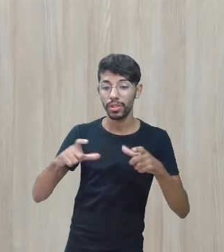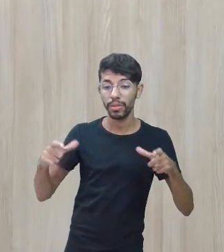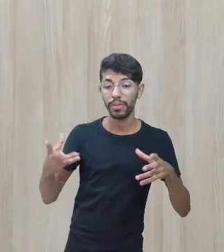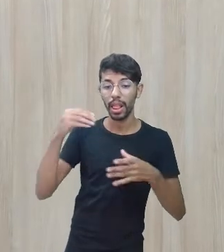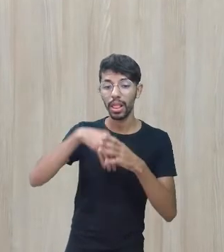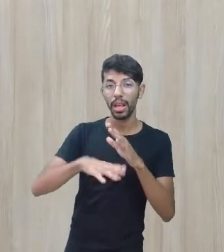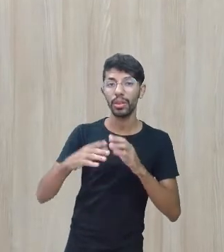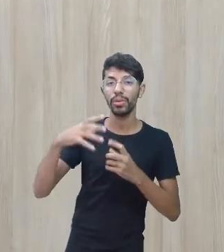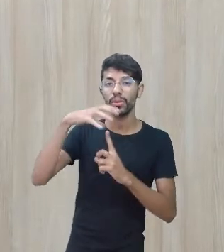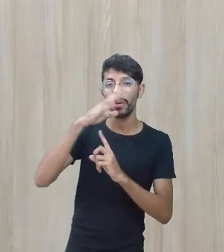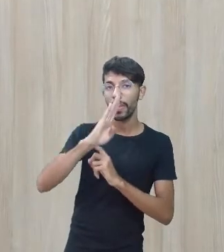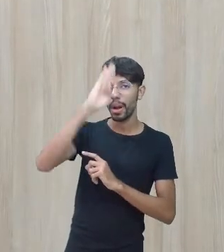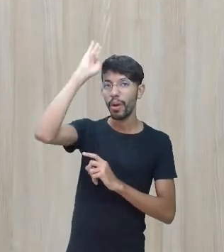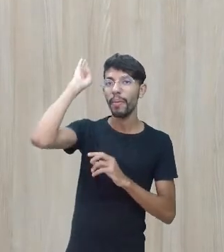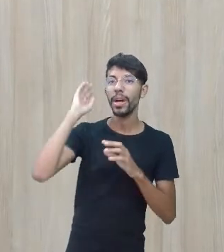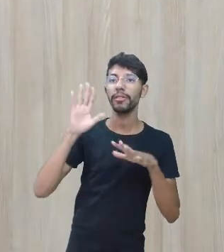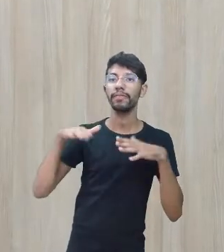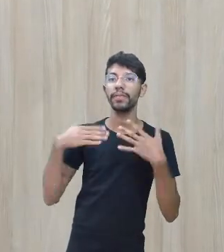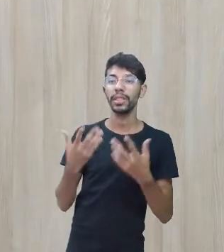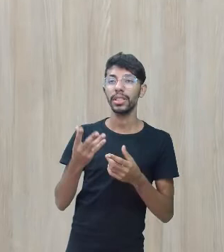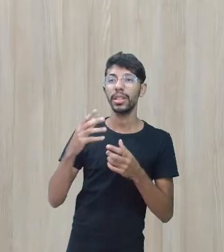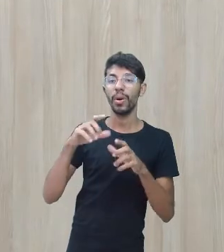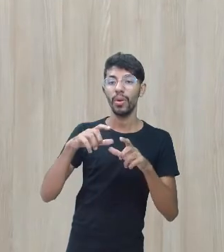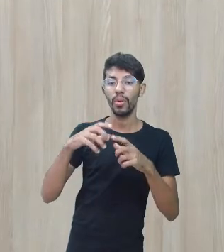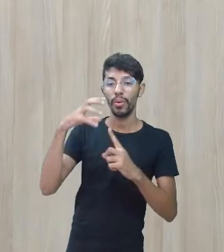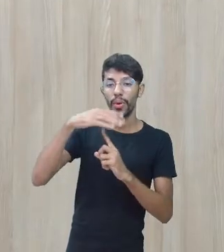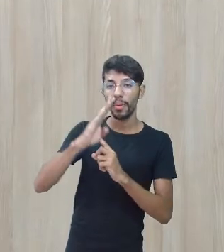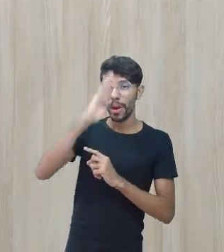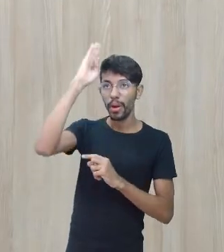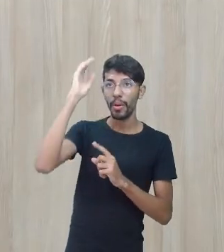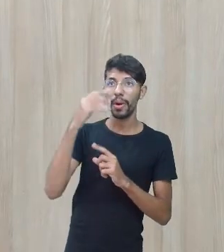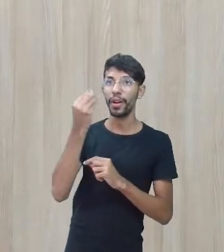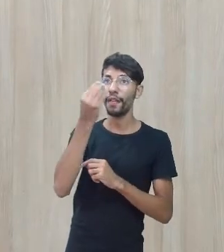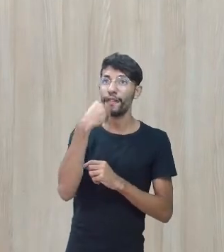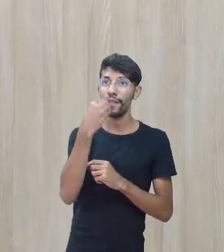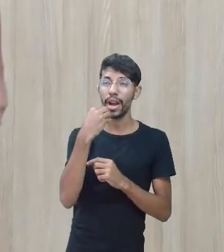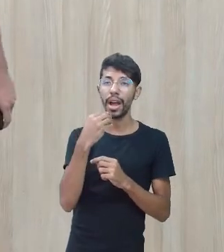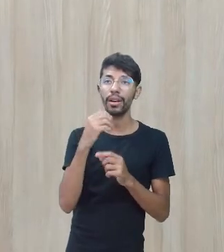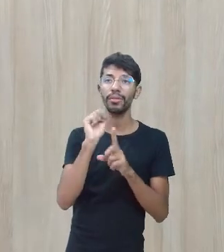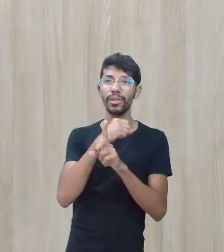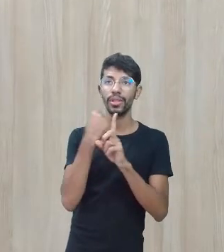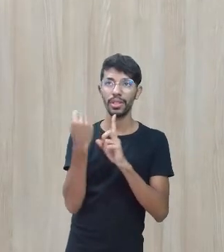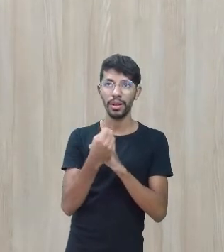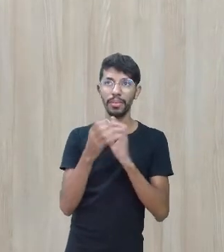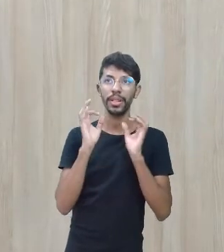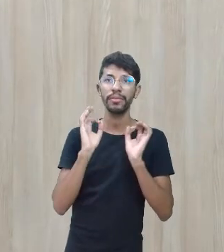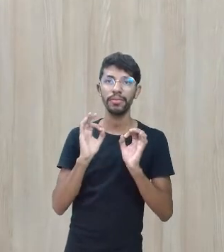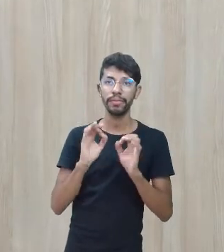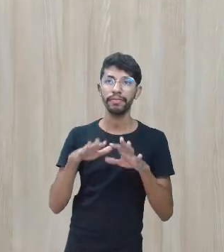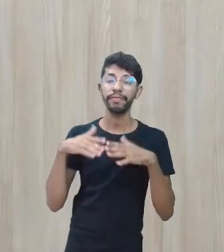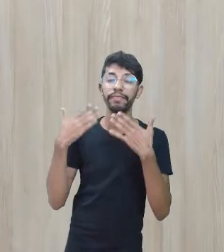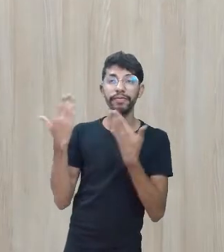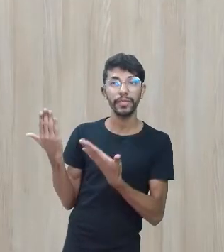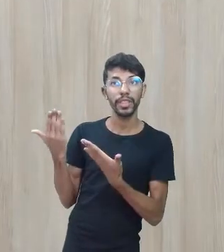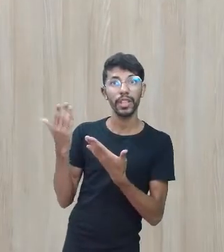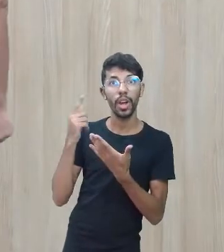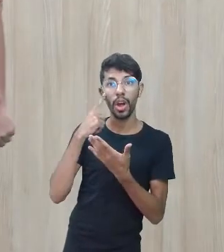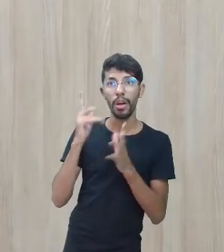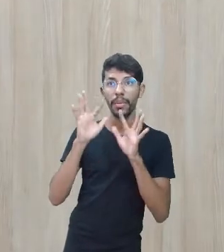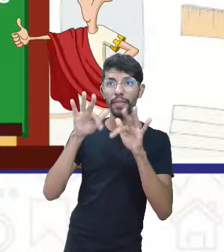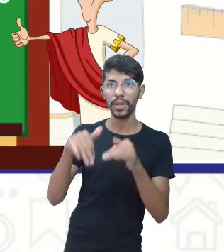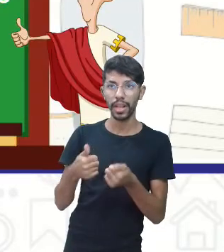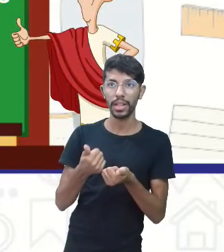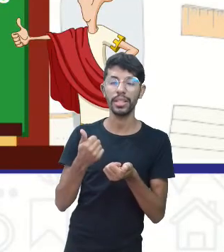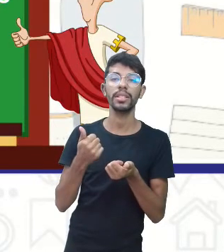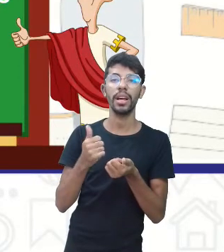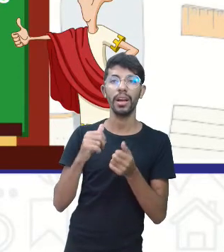tende, não é, a enfraquecer também socialmente, tá bom? Então é isso, gente, ó, para finalizar, atividade aí para vocês, com o apoio